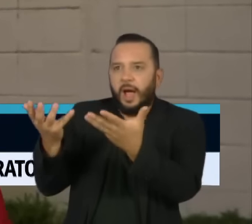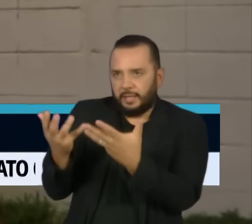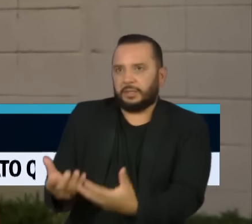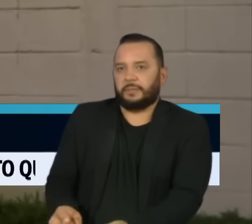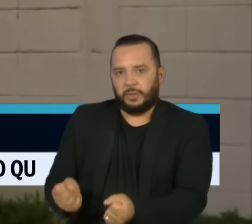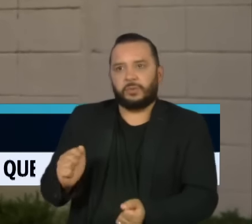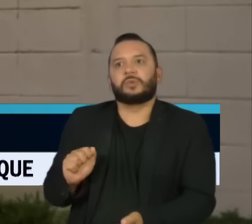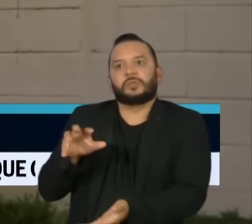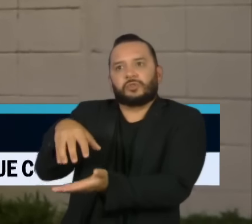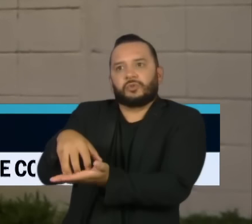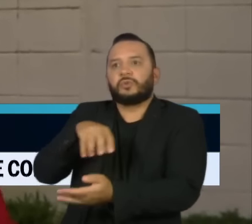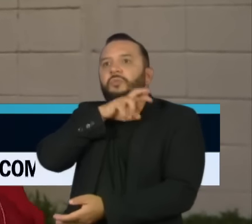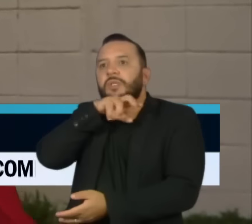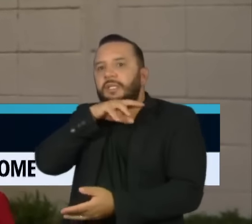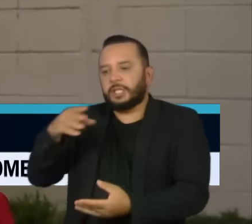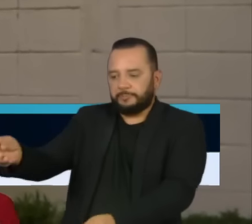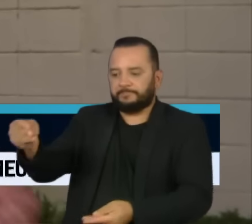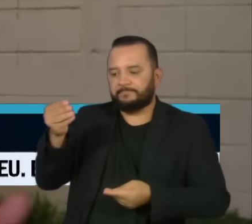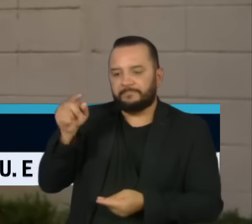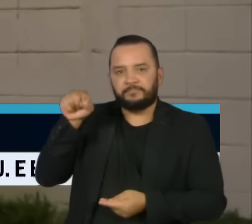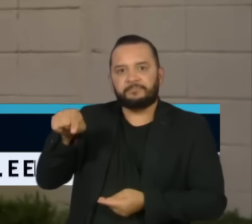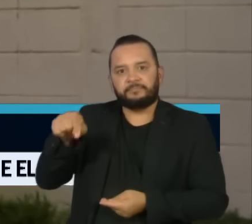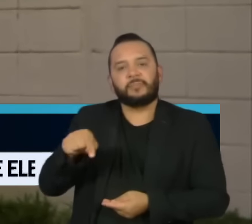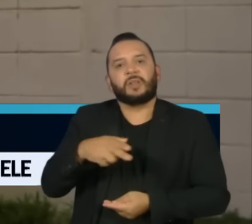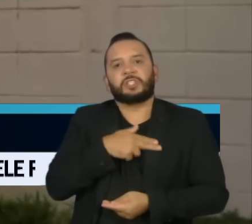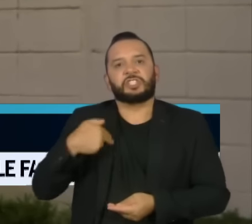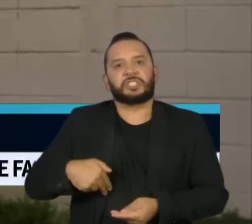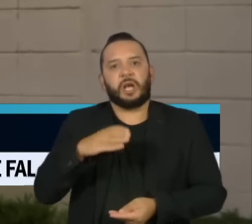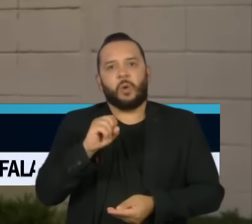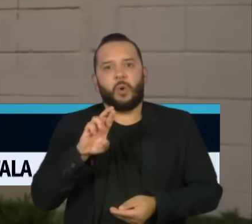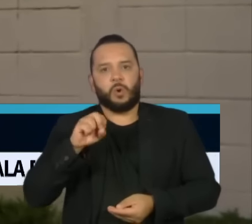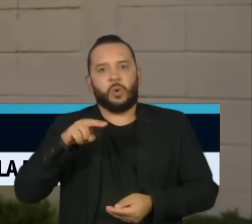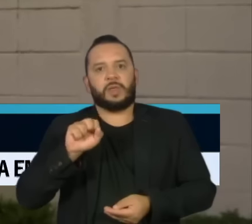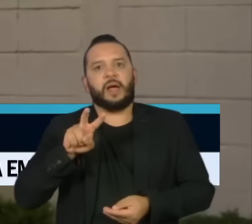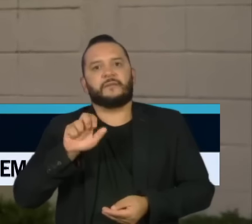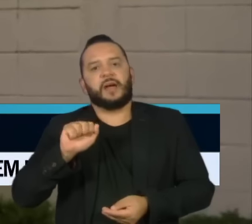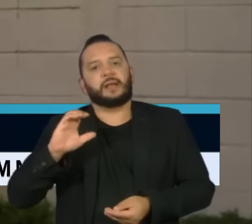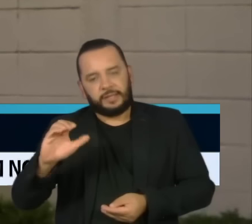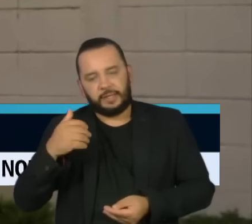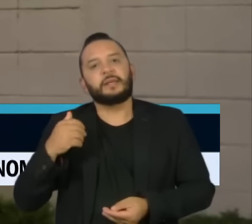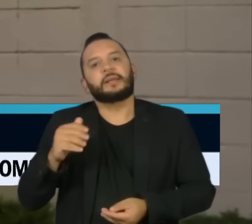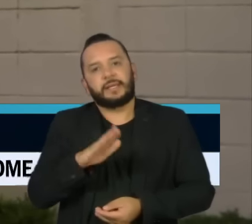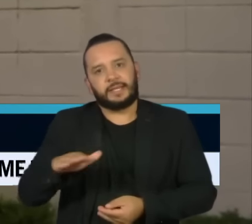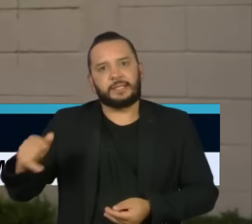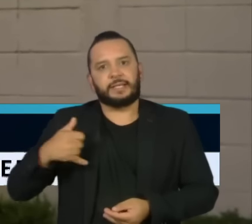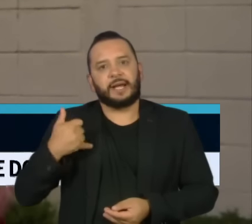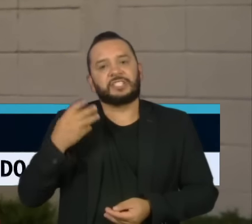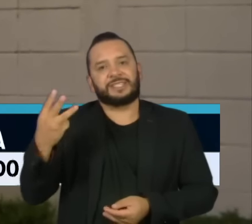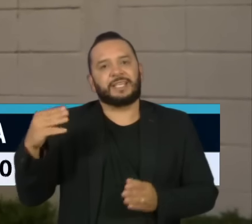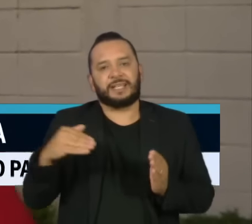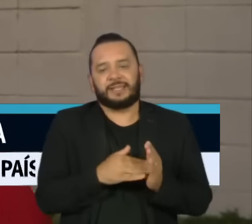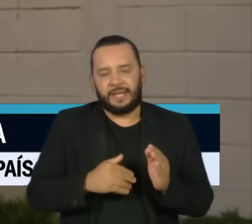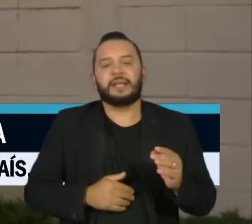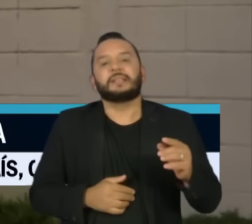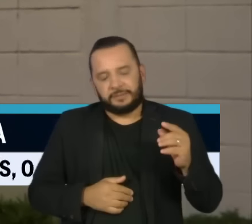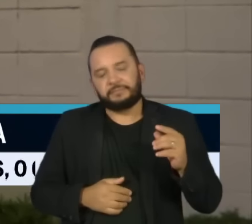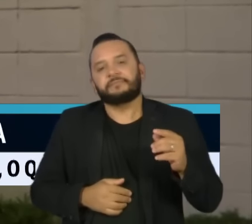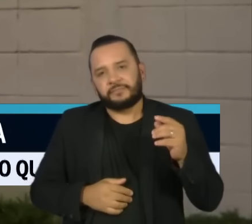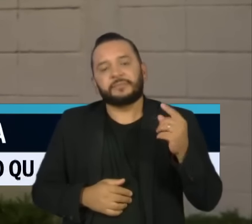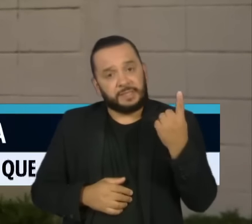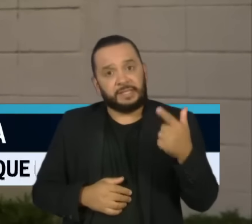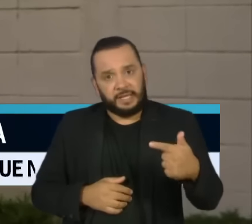em crianças e adolescentes de 3 a 17 anos. É o segundo feito pelo laboratório para a indicação